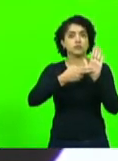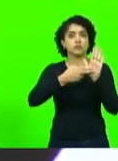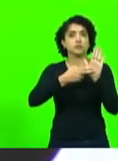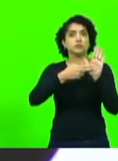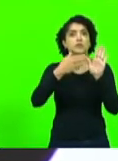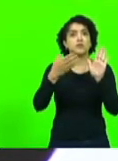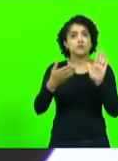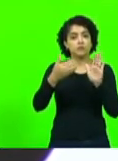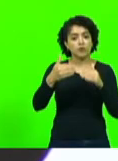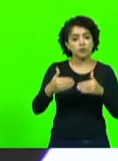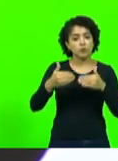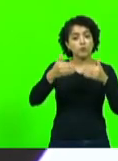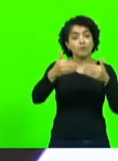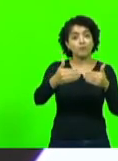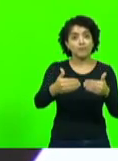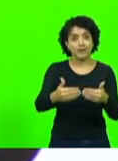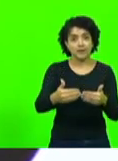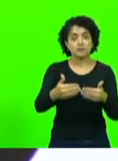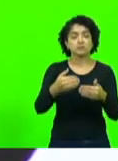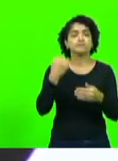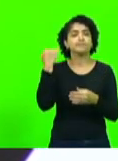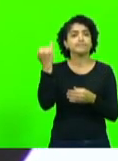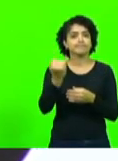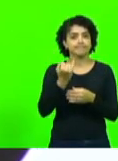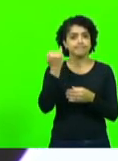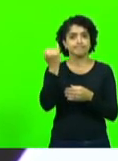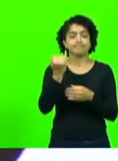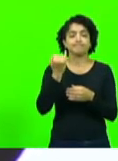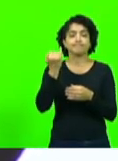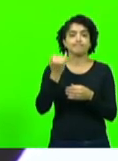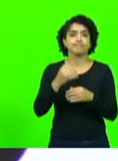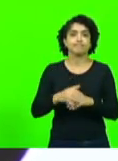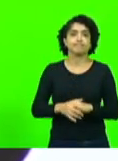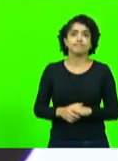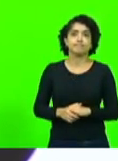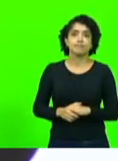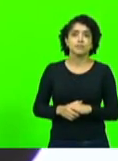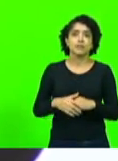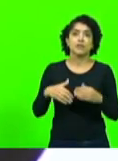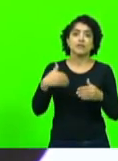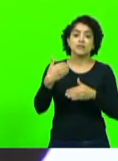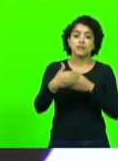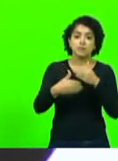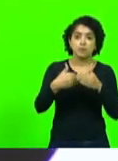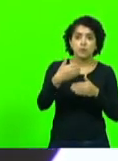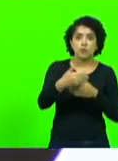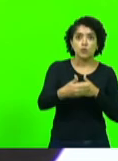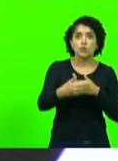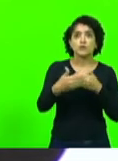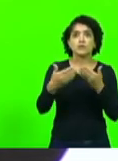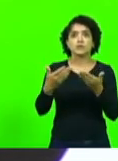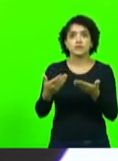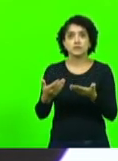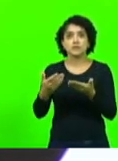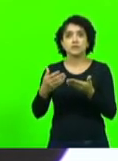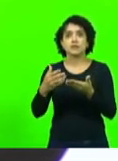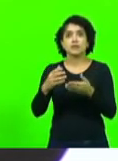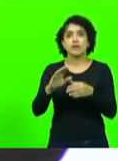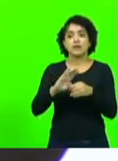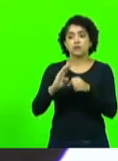passo importantíssimo para a cidade. Depois veio a intendência da Vila